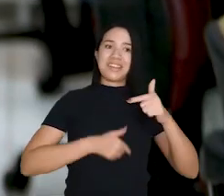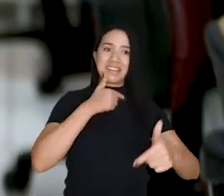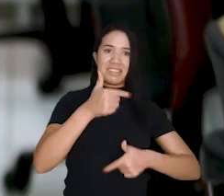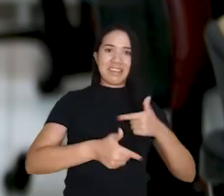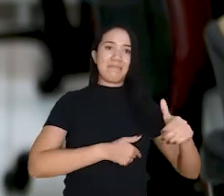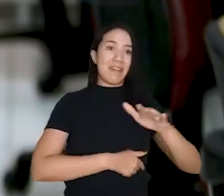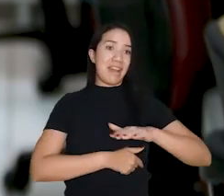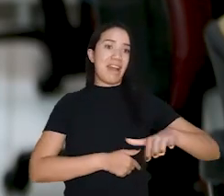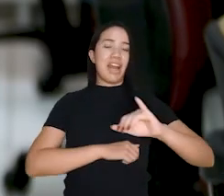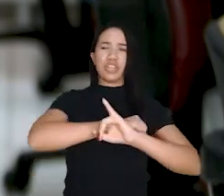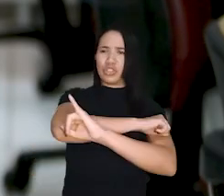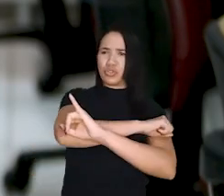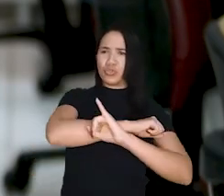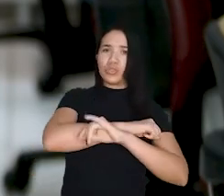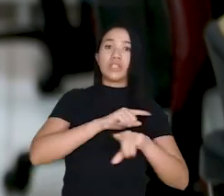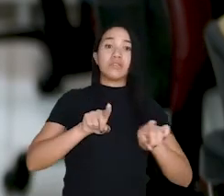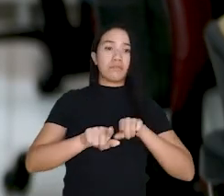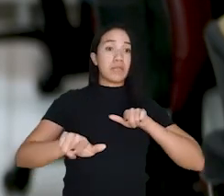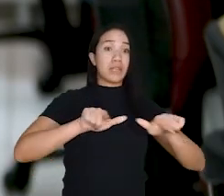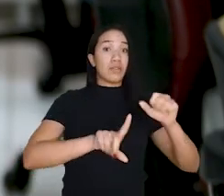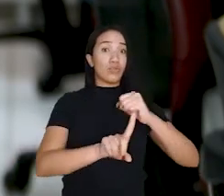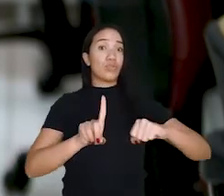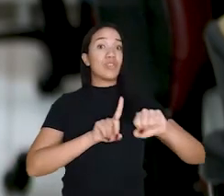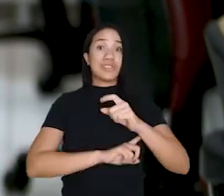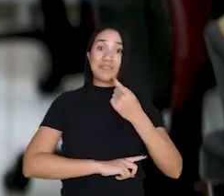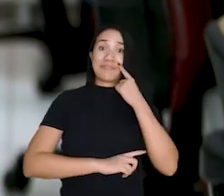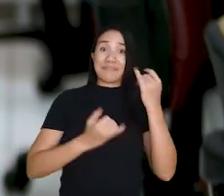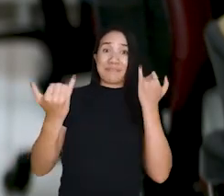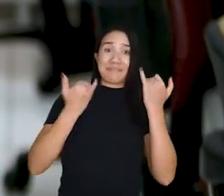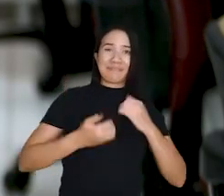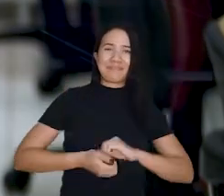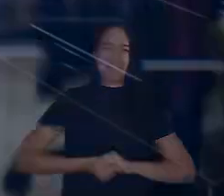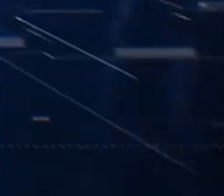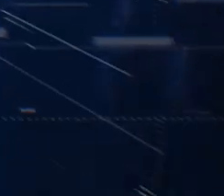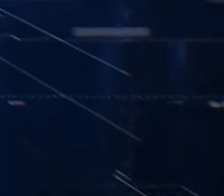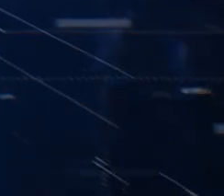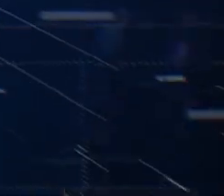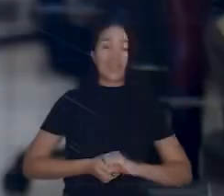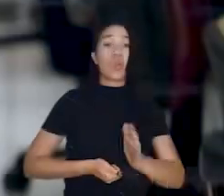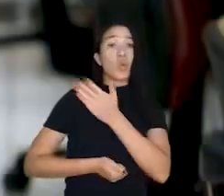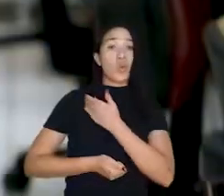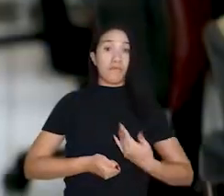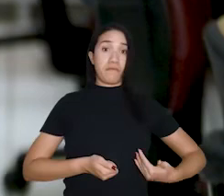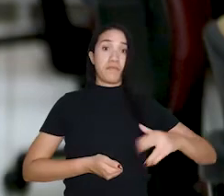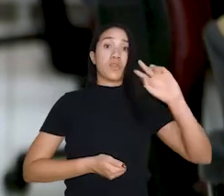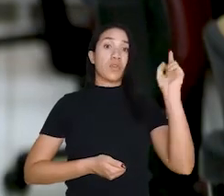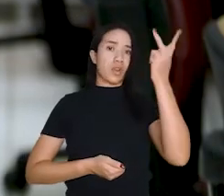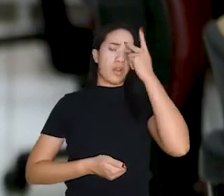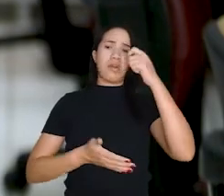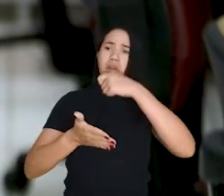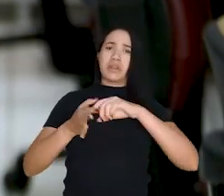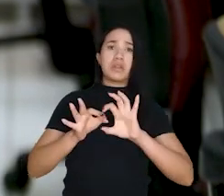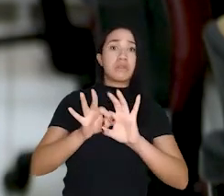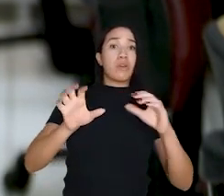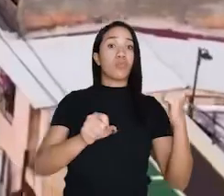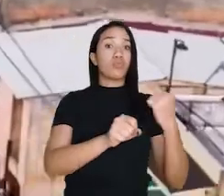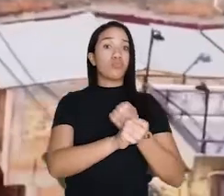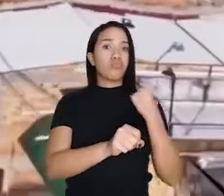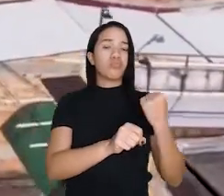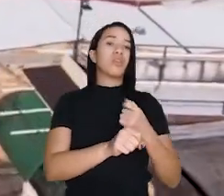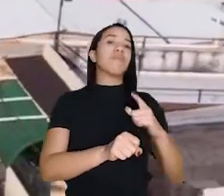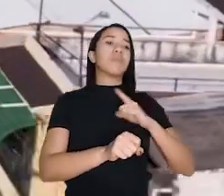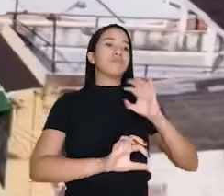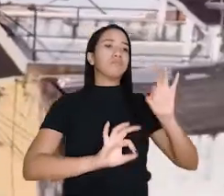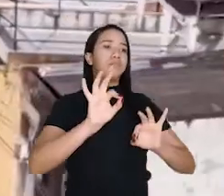tem investimentos em infraestrutura e ações sociais. Confira os destaques. Governador Helder Barbalho assina ordem de